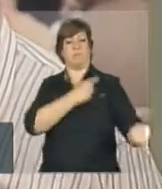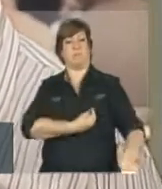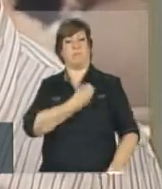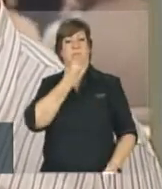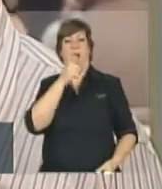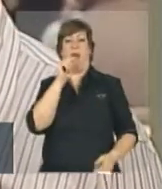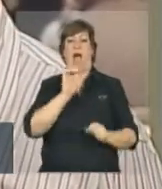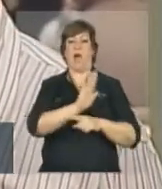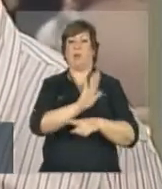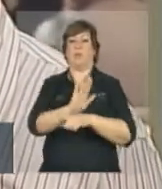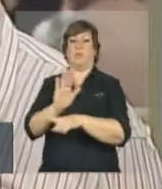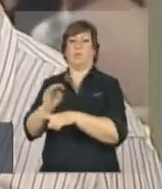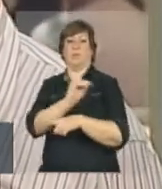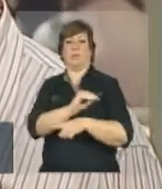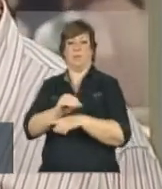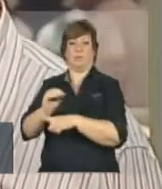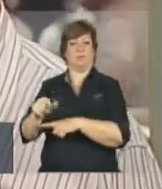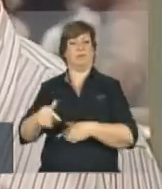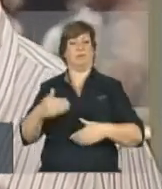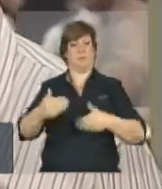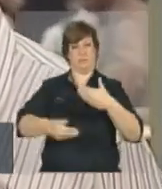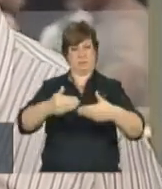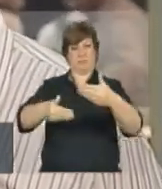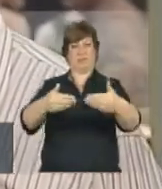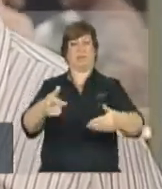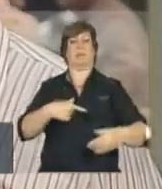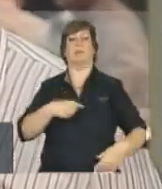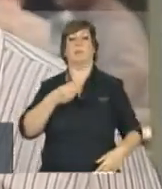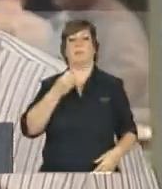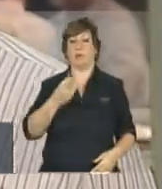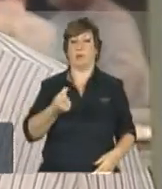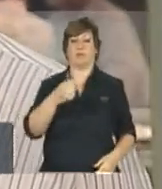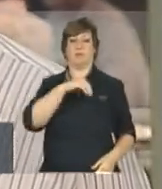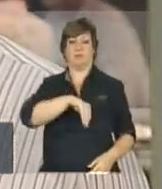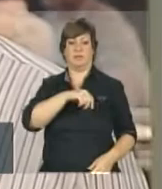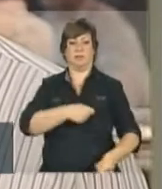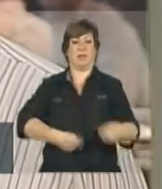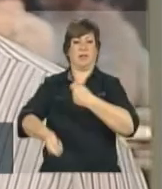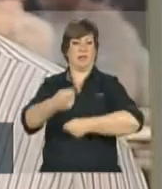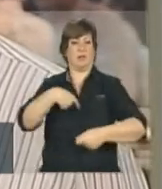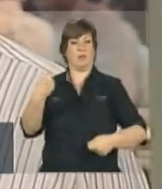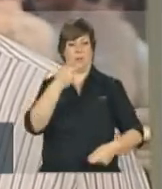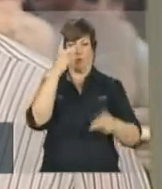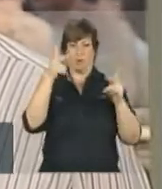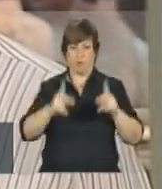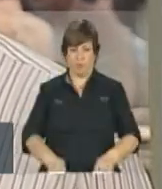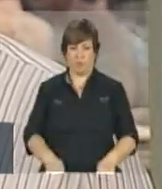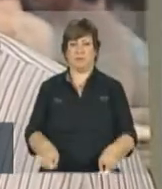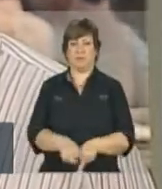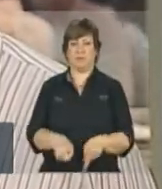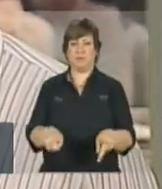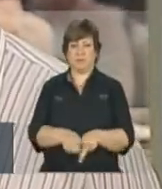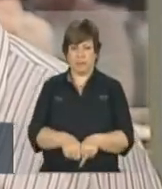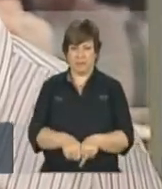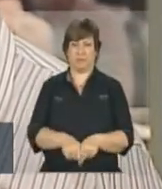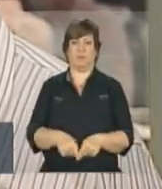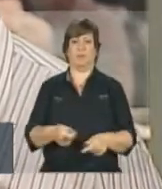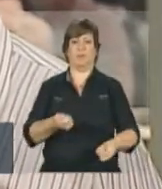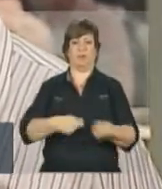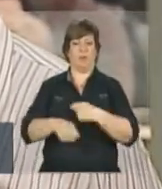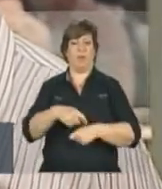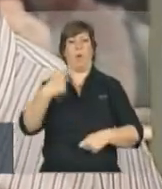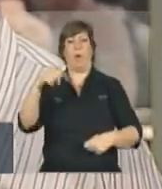durante o processo de construção, né, você está gerando renda para a população, tá, investimentos que demandam